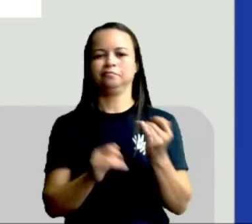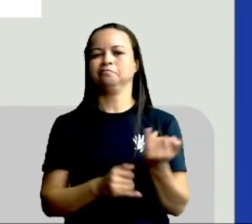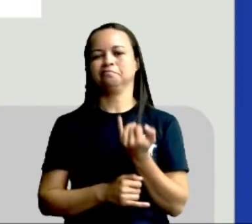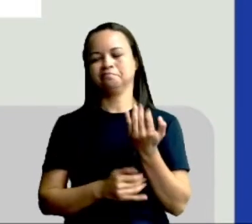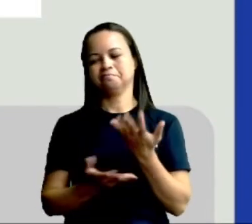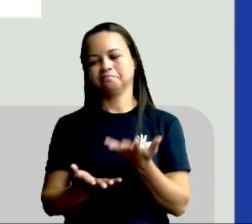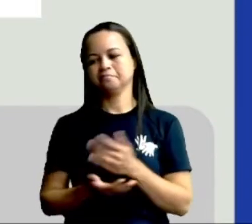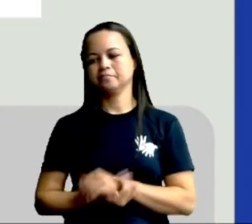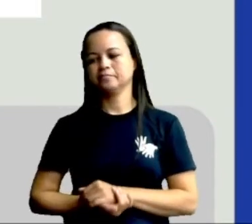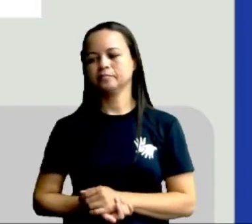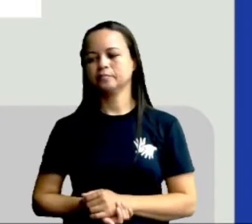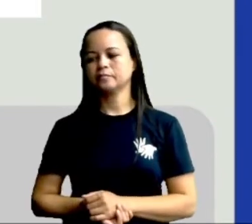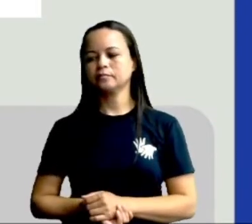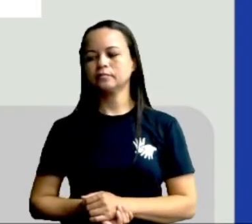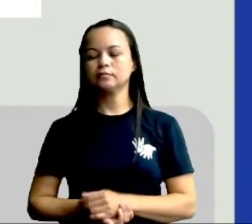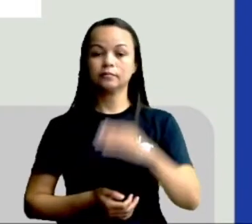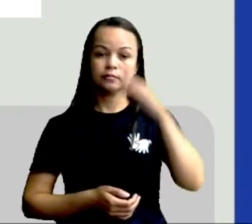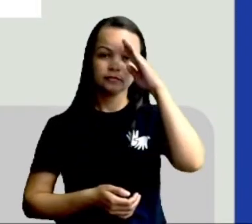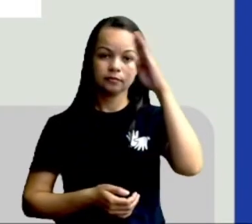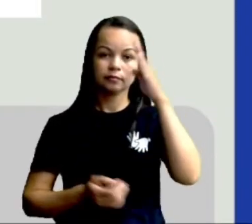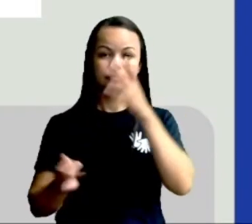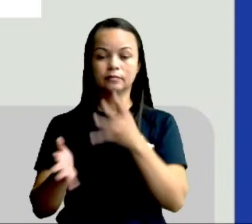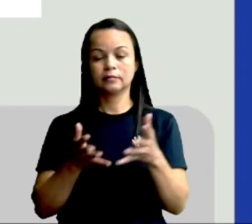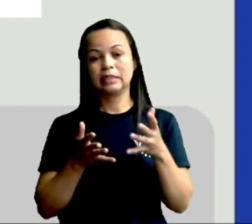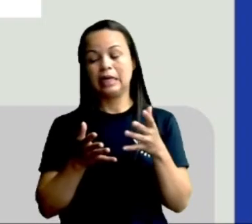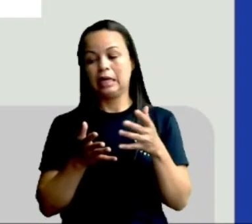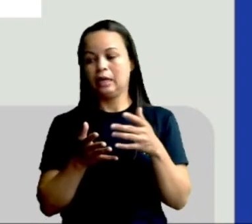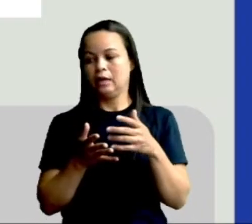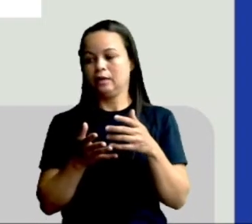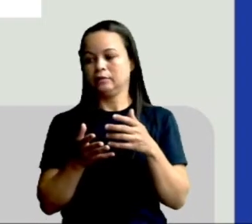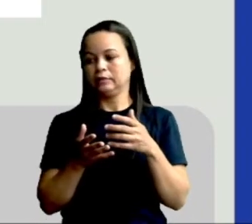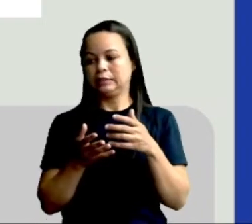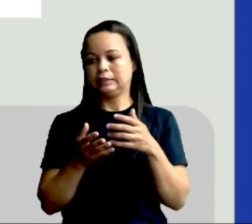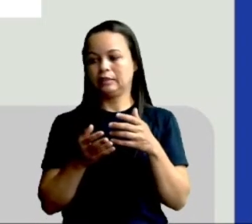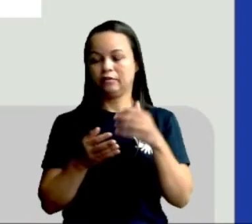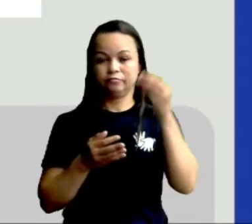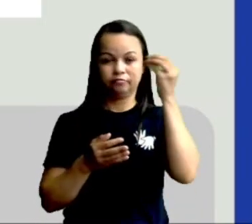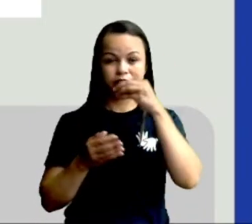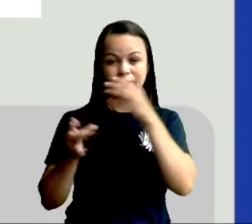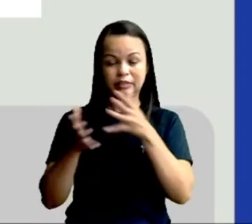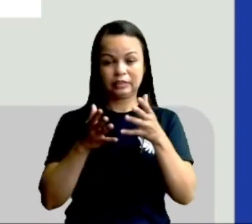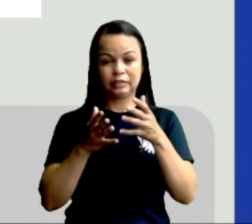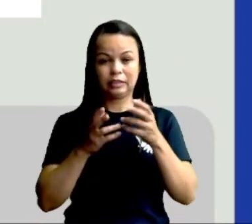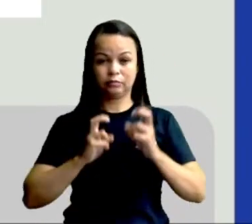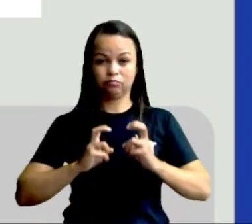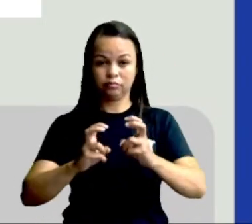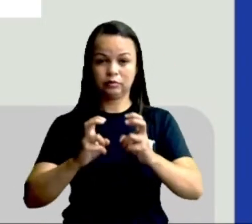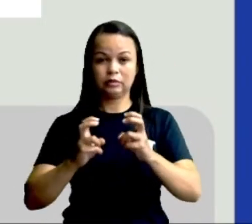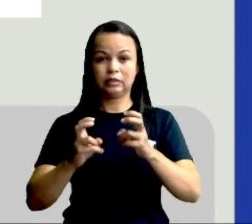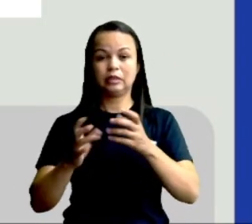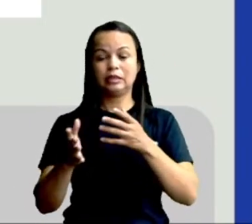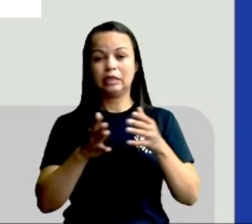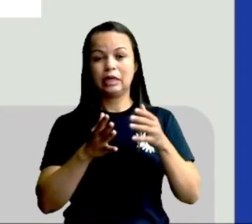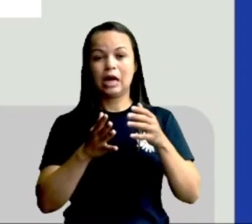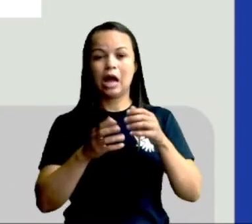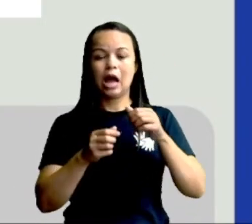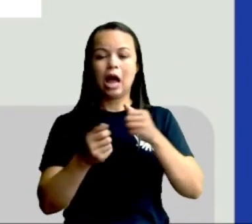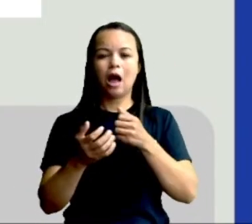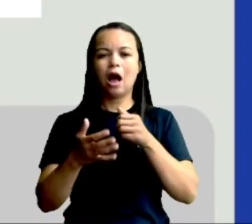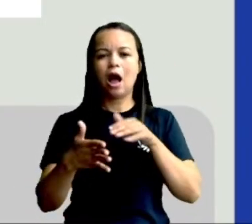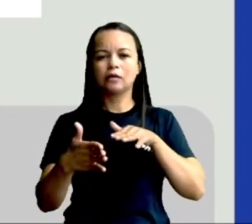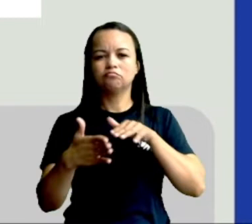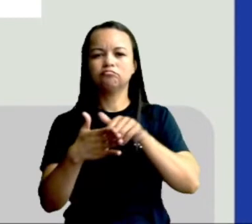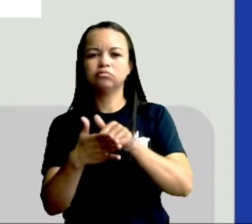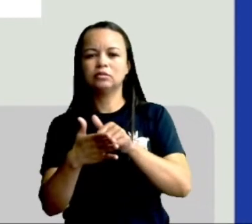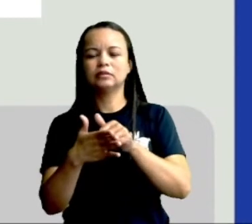As principais deficiências do transporte ferroviário estão na incapacidade de percorrer superfícies acidentadas, ou seja,